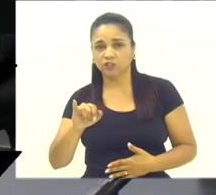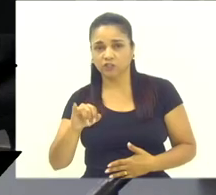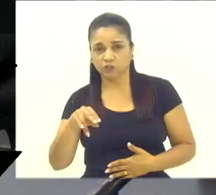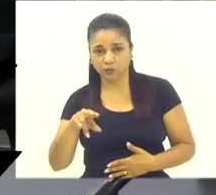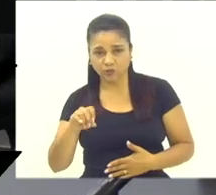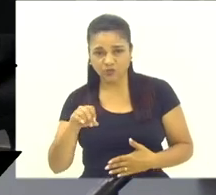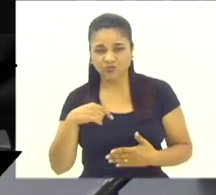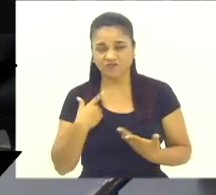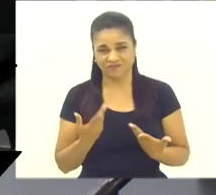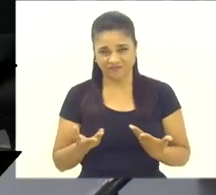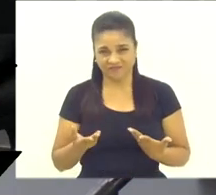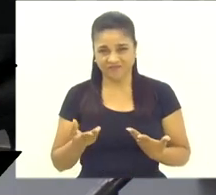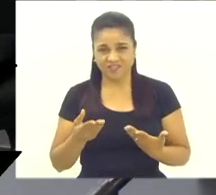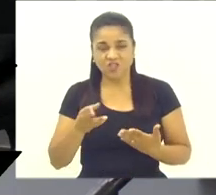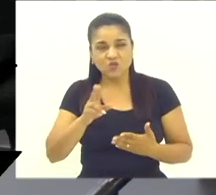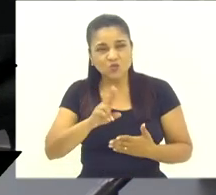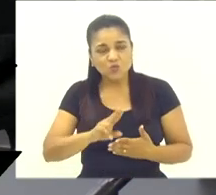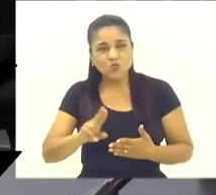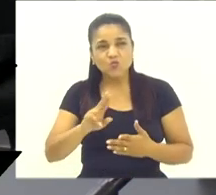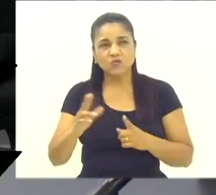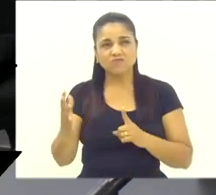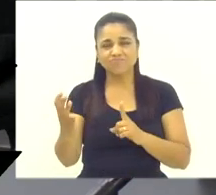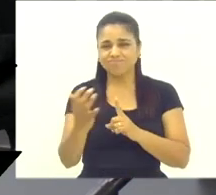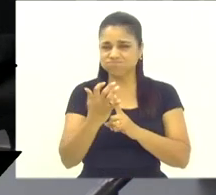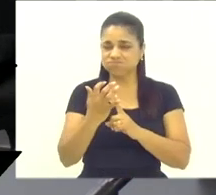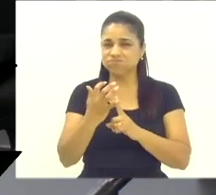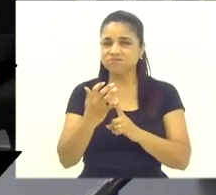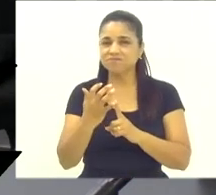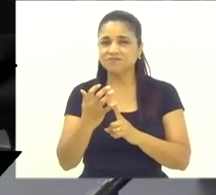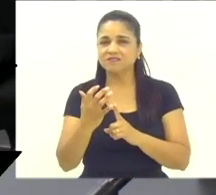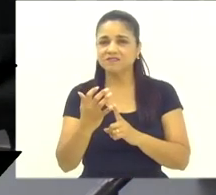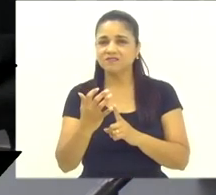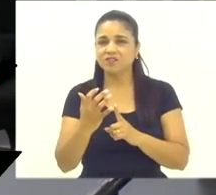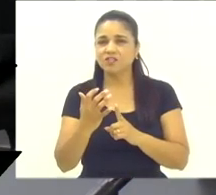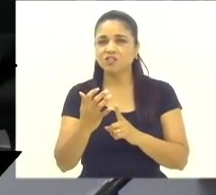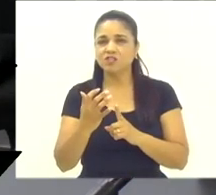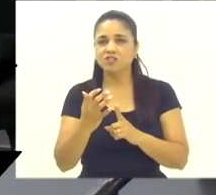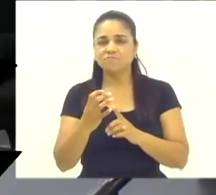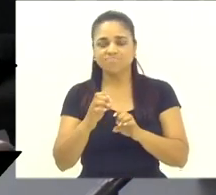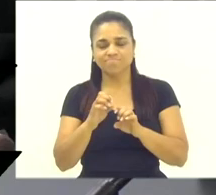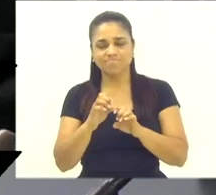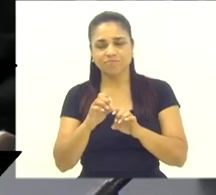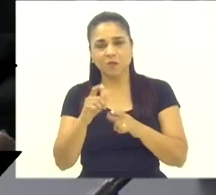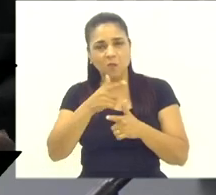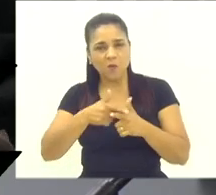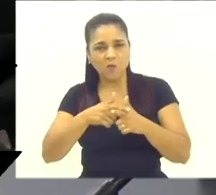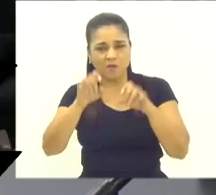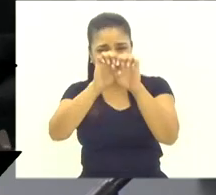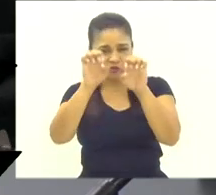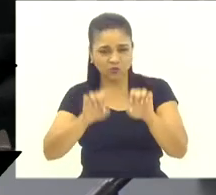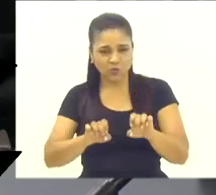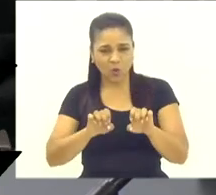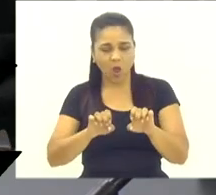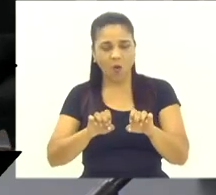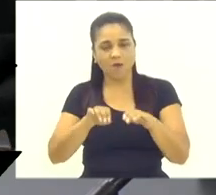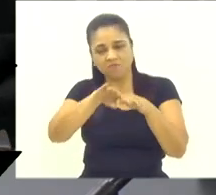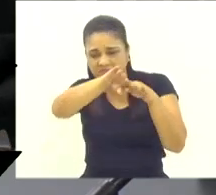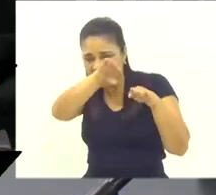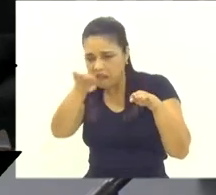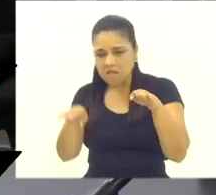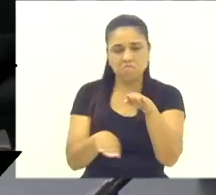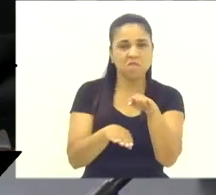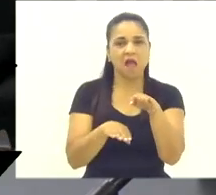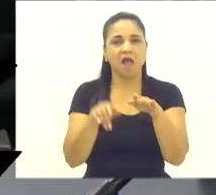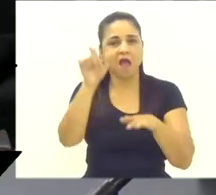que ele ele usa desse desse problema Estrutural para desqualificar a mulher no cargo